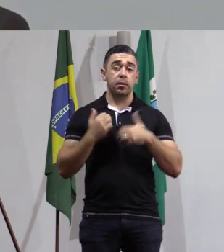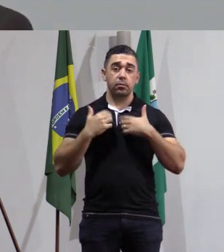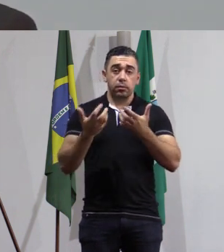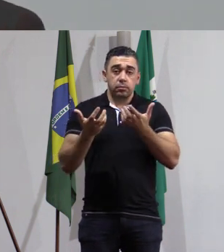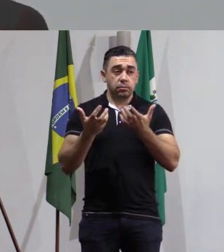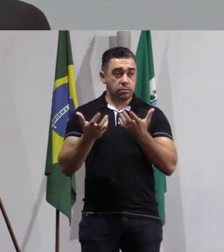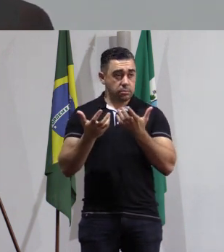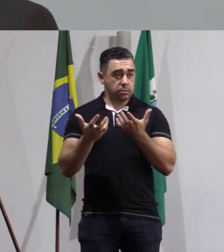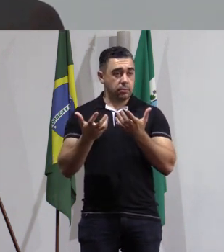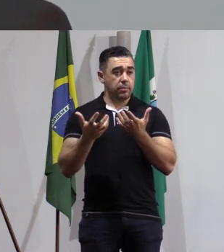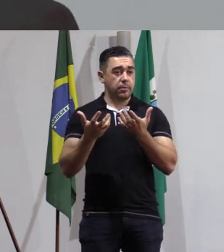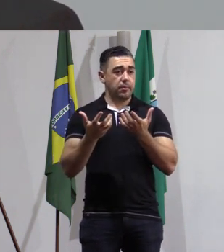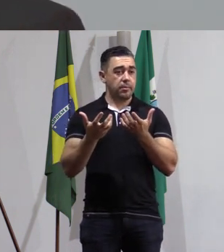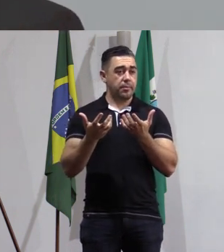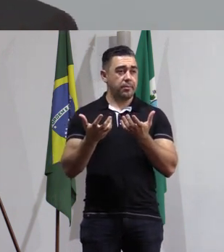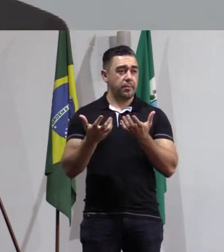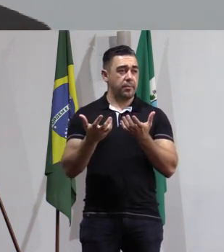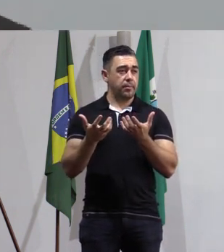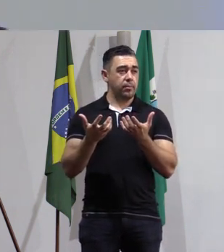quero